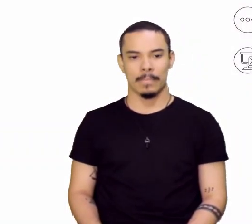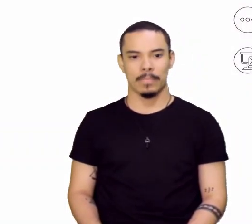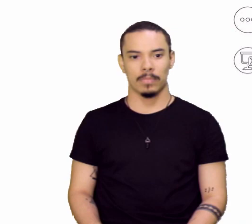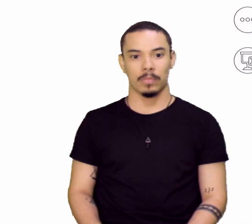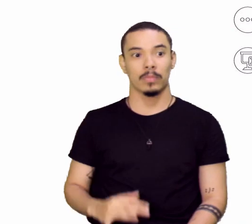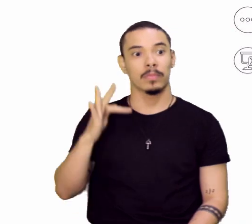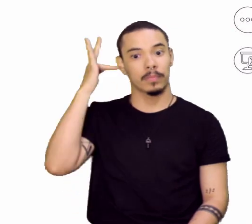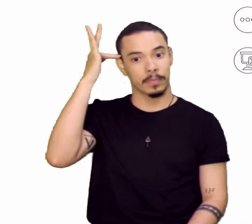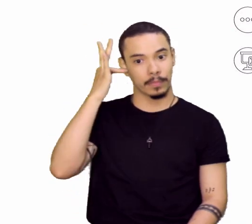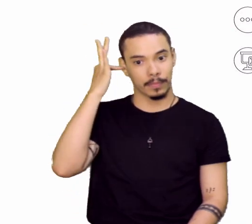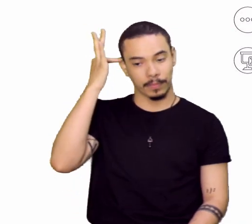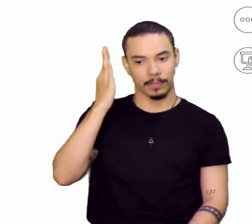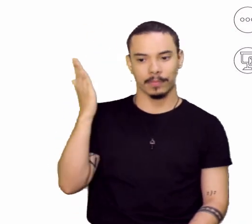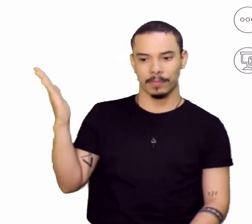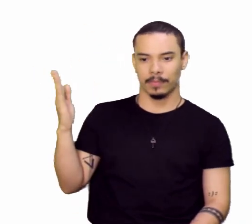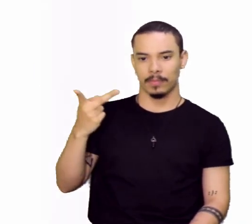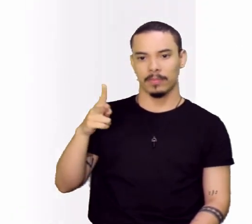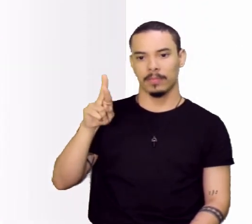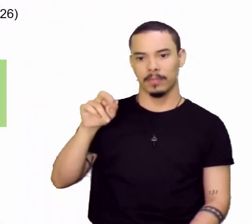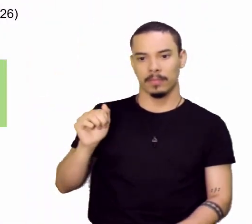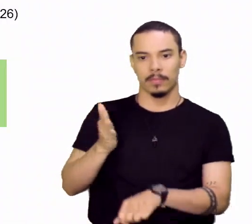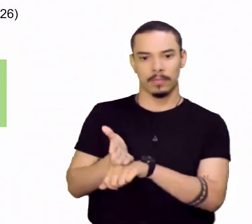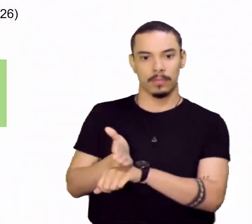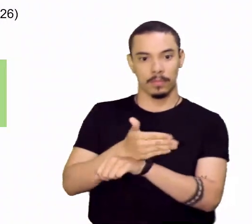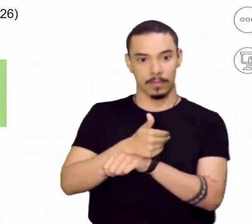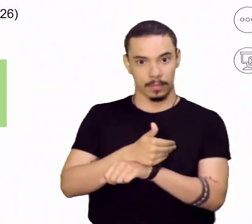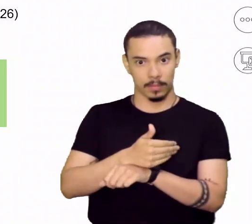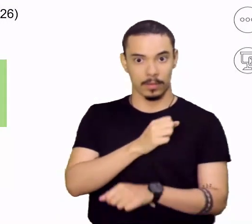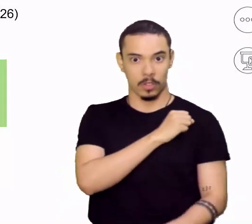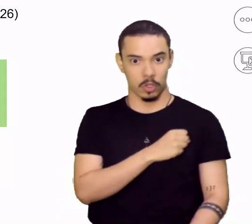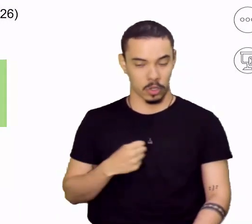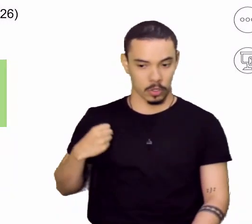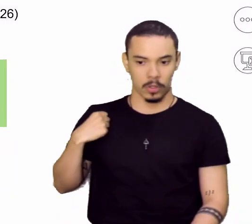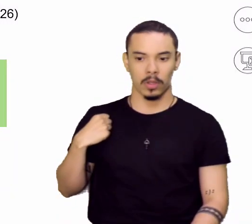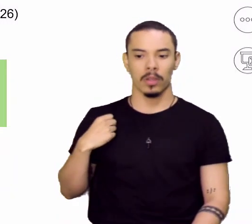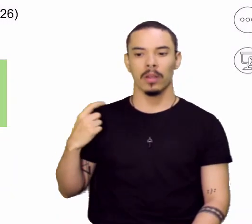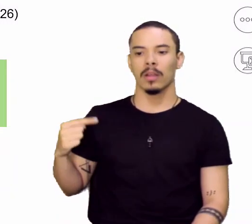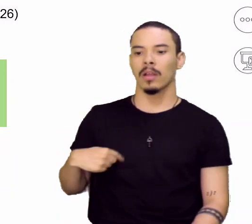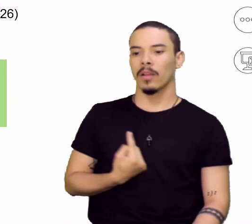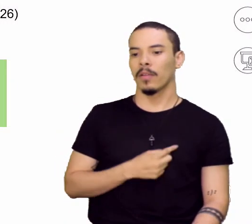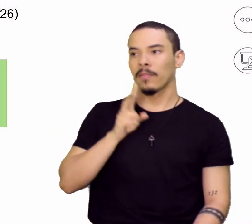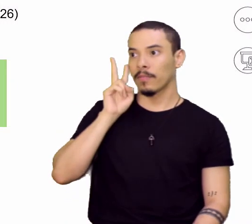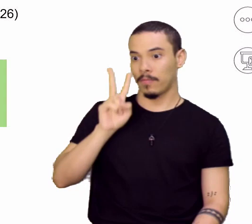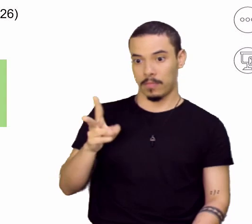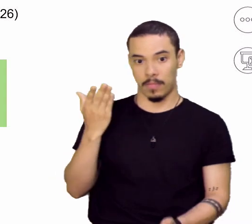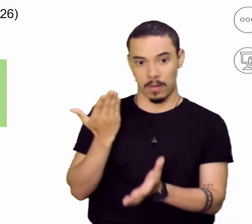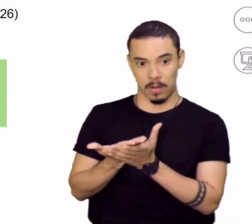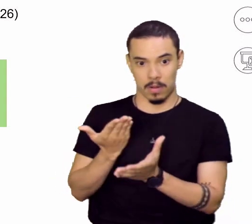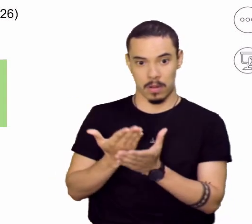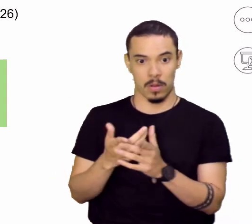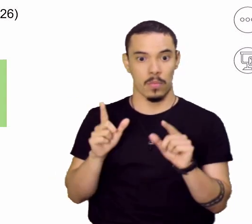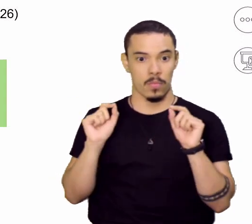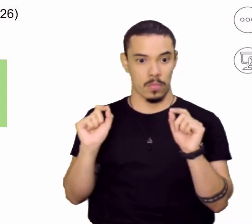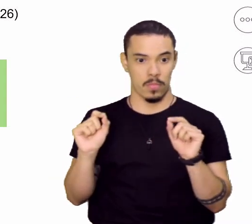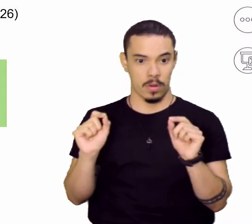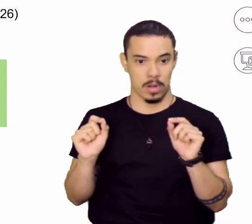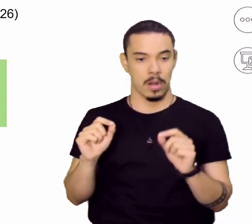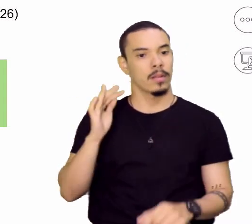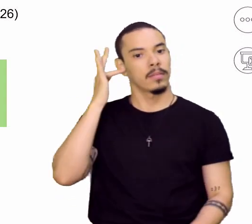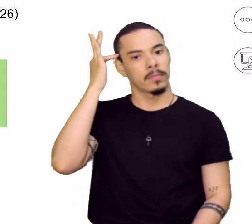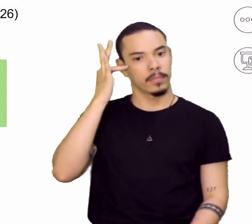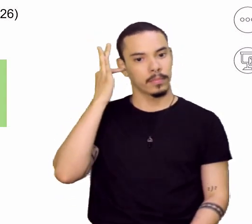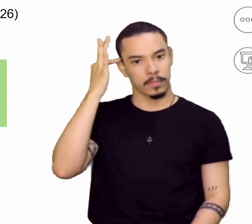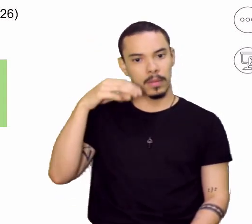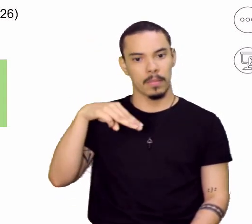Os filósofos pré-socráticos. Nós vimos na aula que os filósofos de Mileto, que é